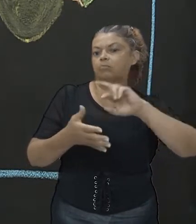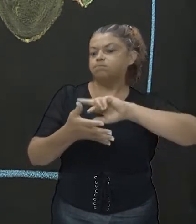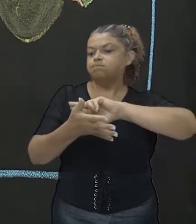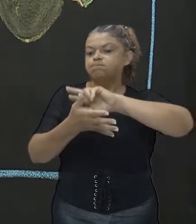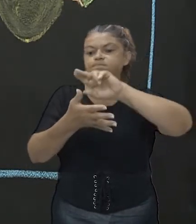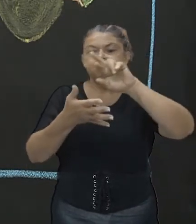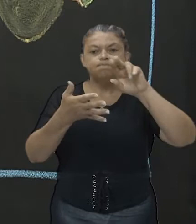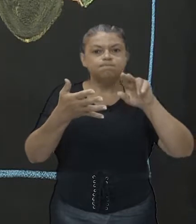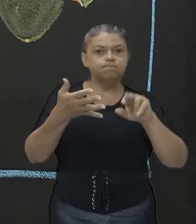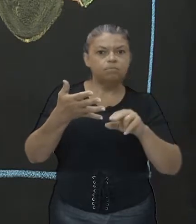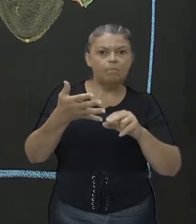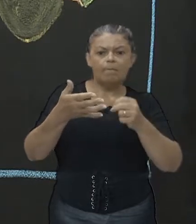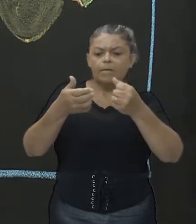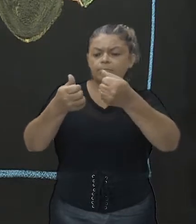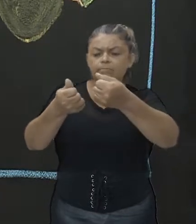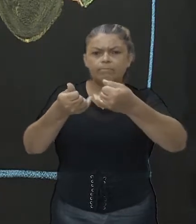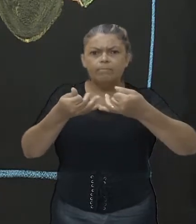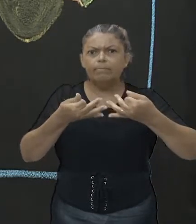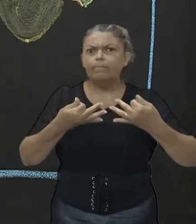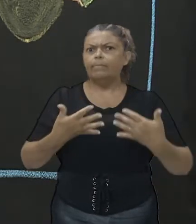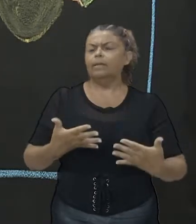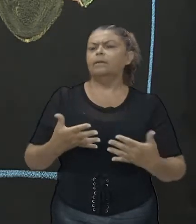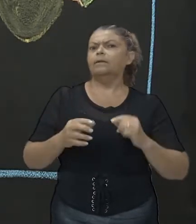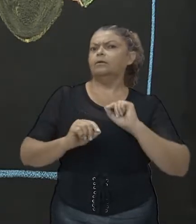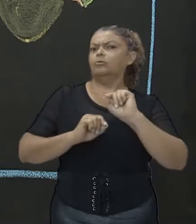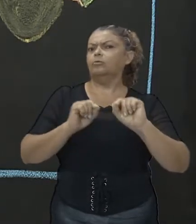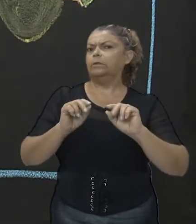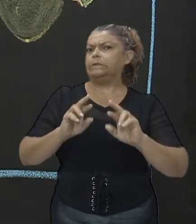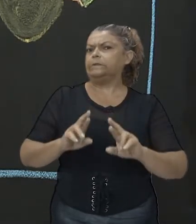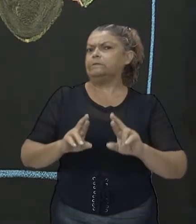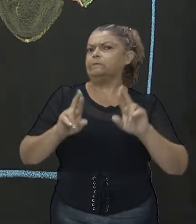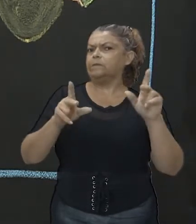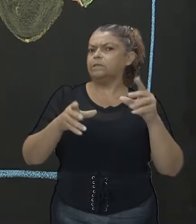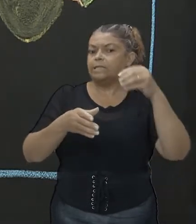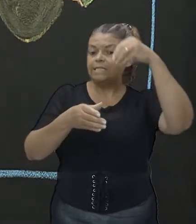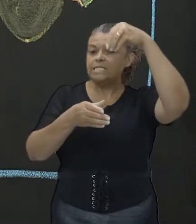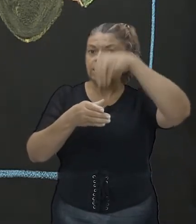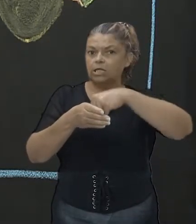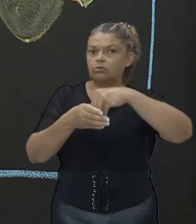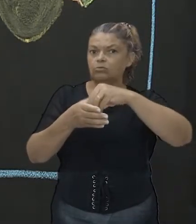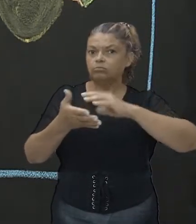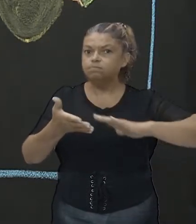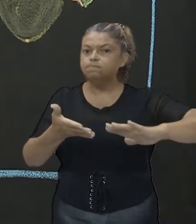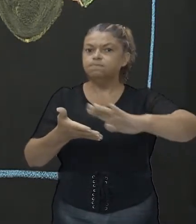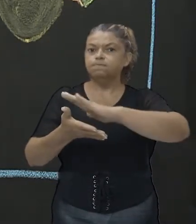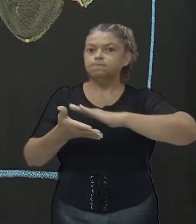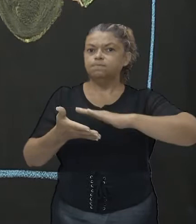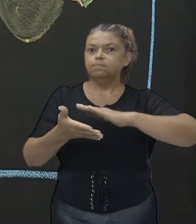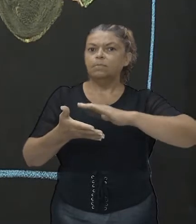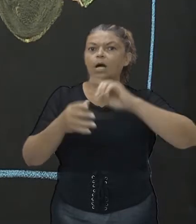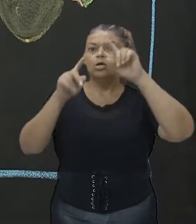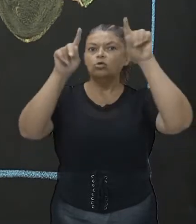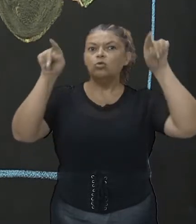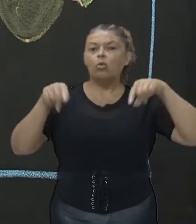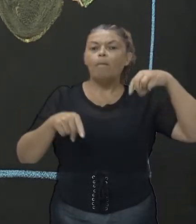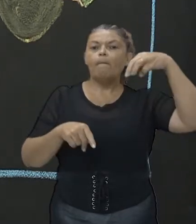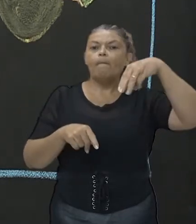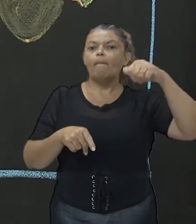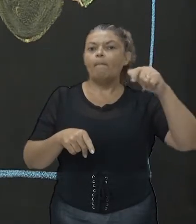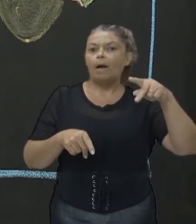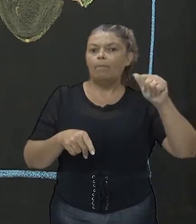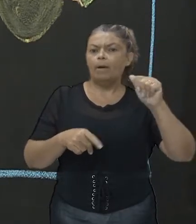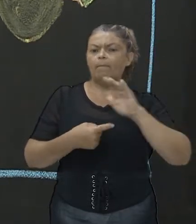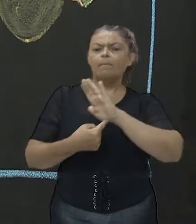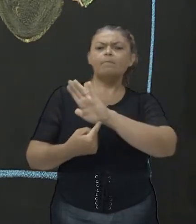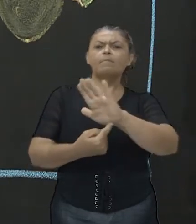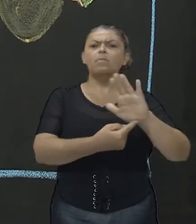para explicar o fenômeno do qual quer ser informado dentro desse mapa. Nesse caso, o mapa quer mostrar a